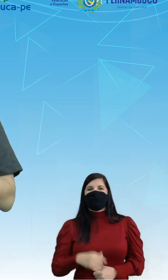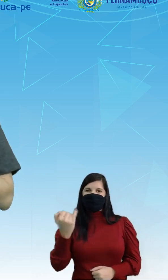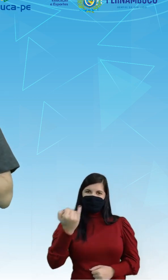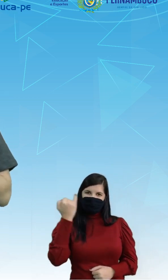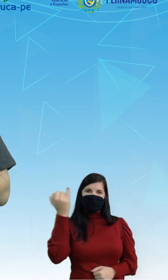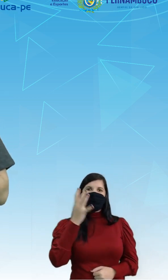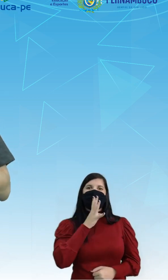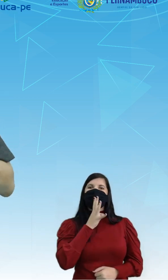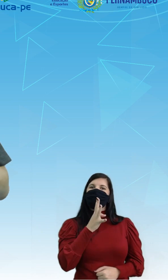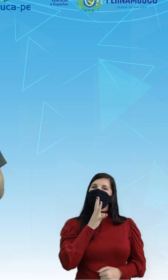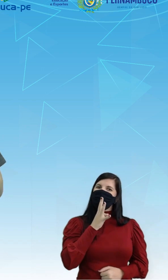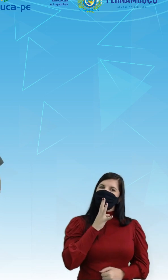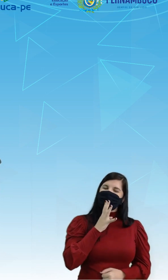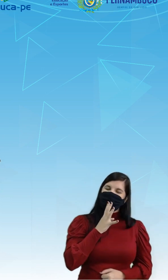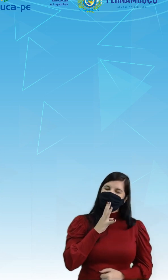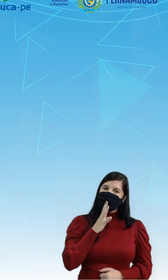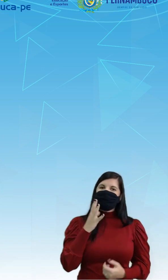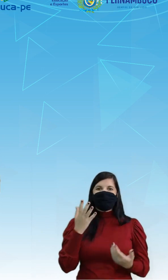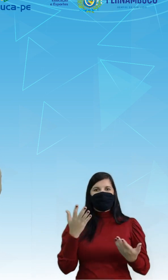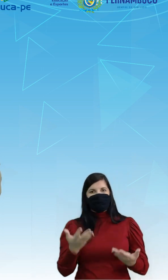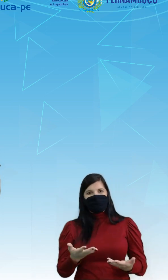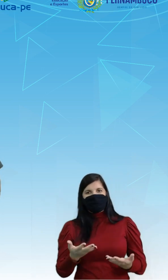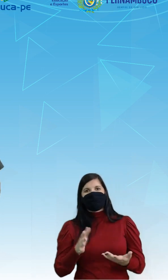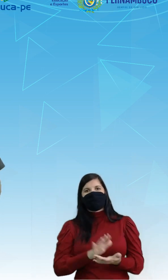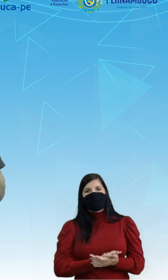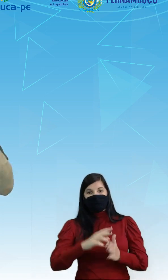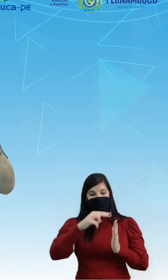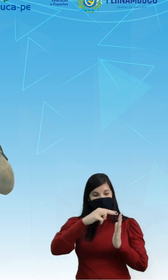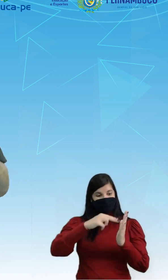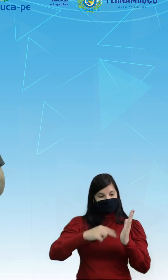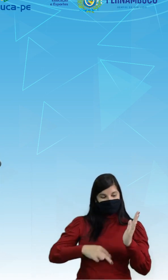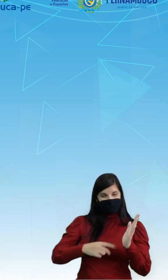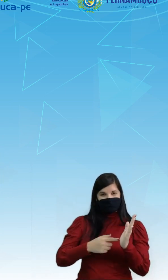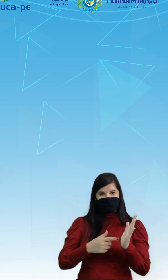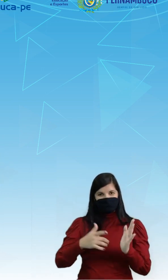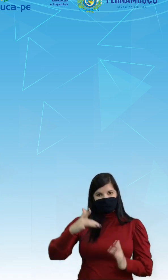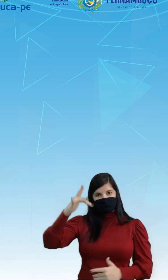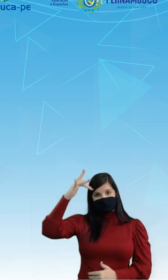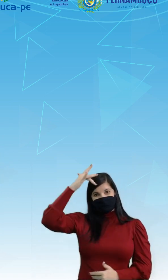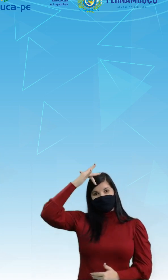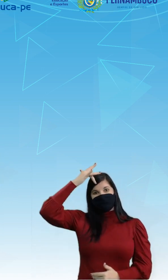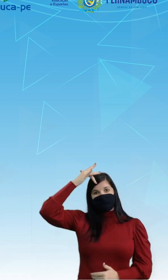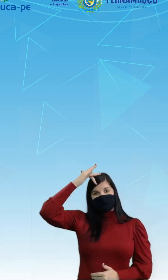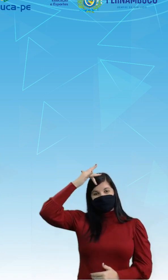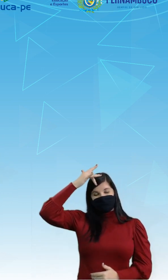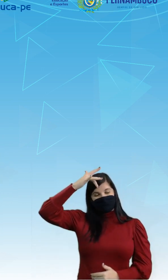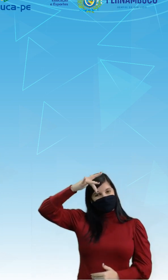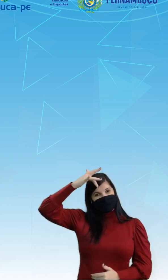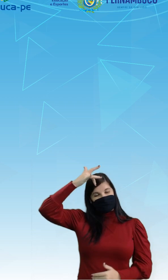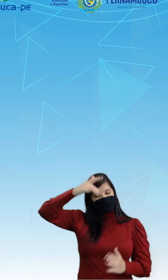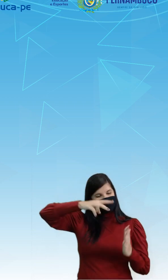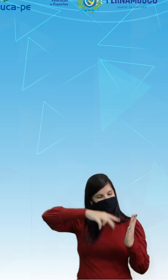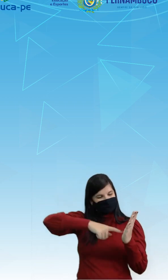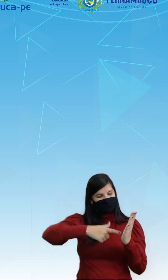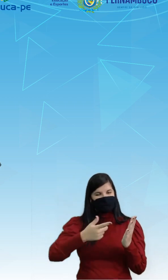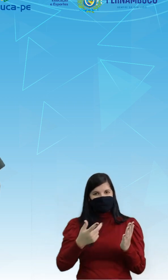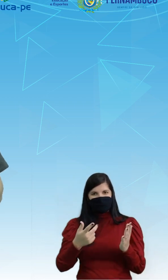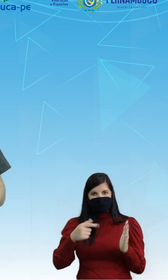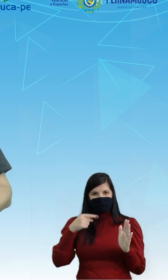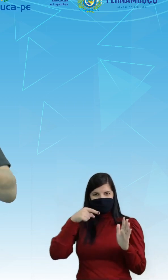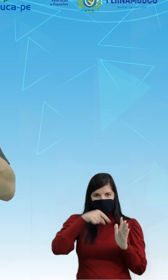importante conhecer isso. Veja só, se você fizer uma leitura inocente do texto, certo? Não se